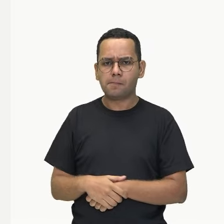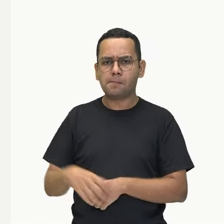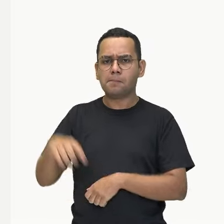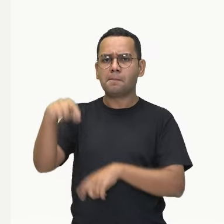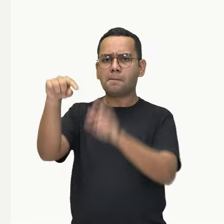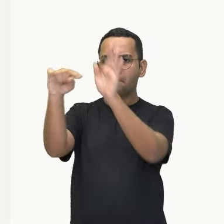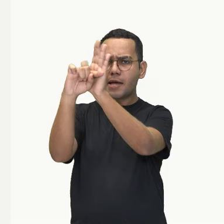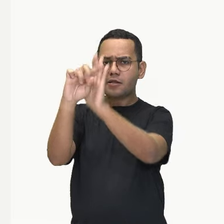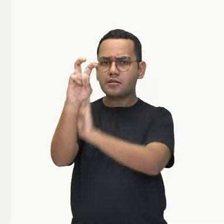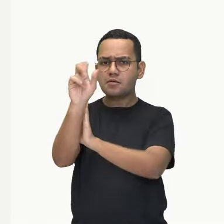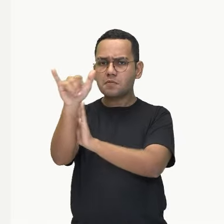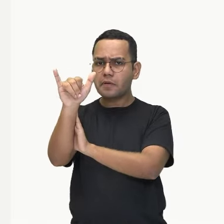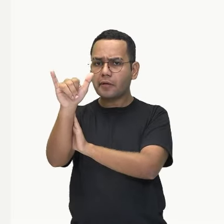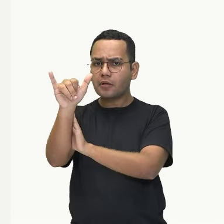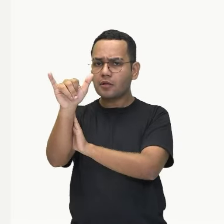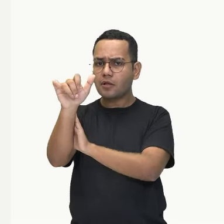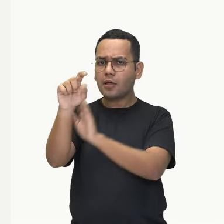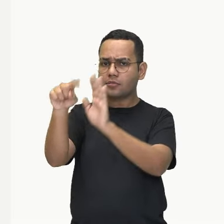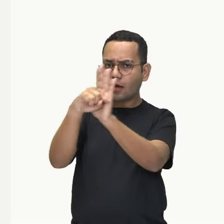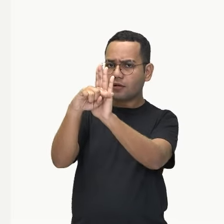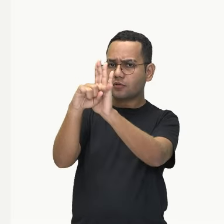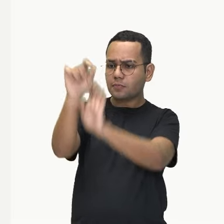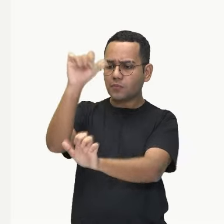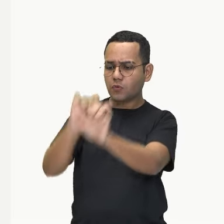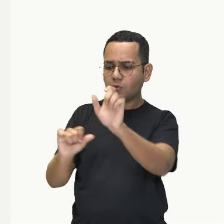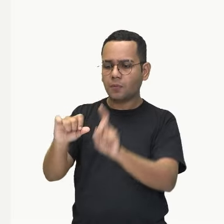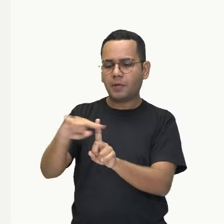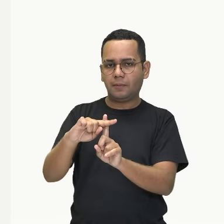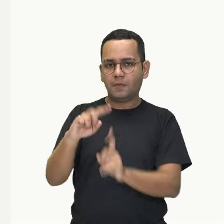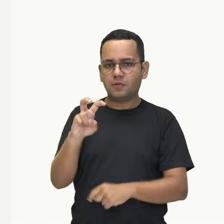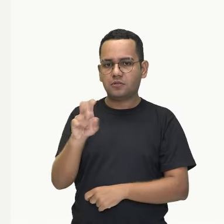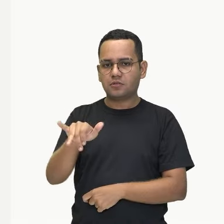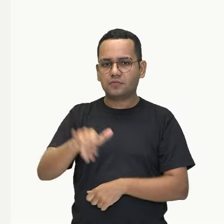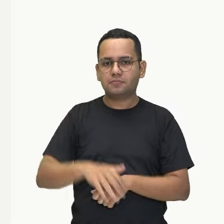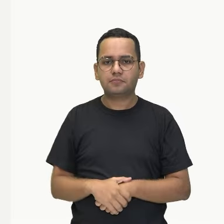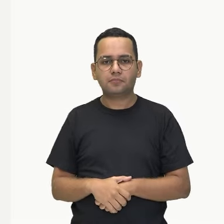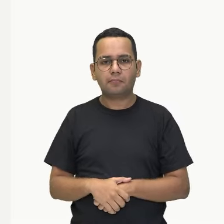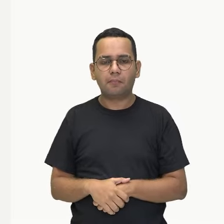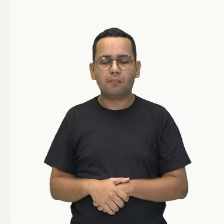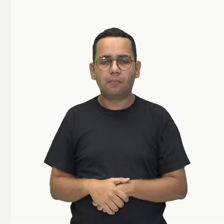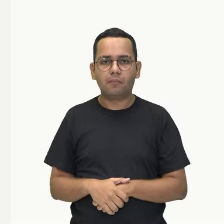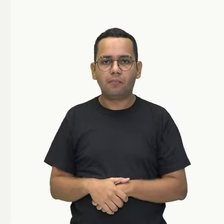Menos 5y é negativo, fica positivo.